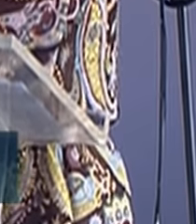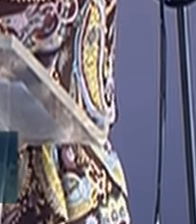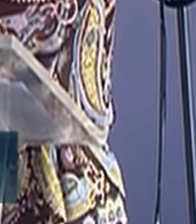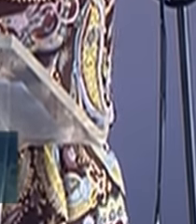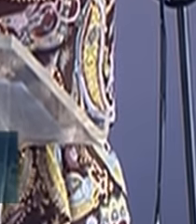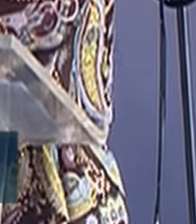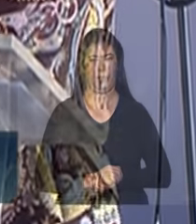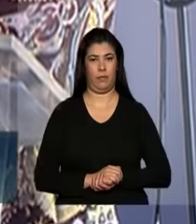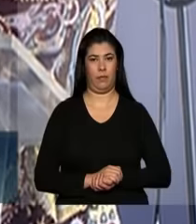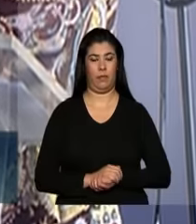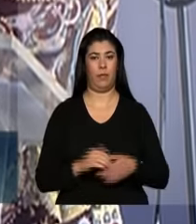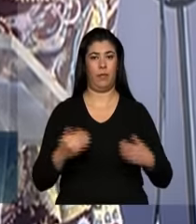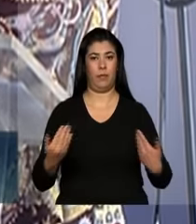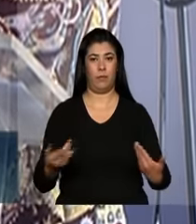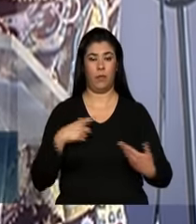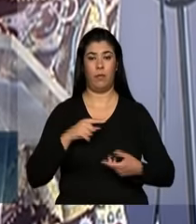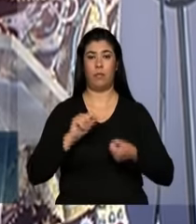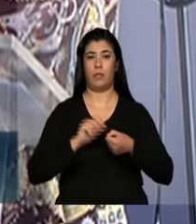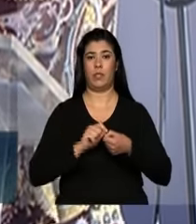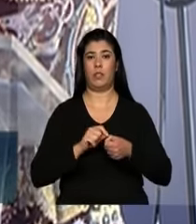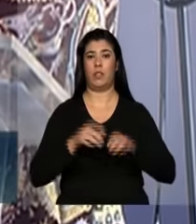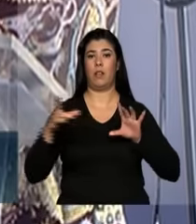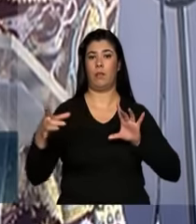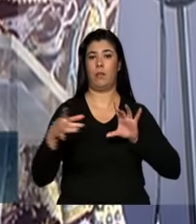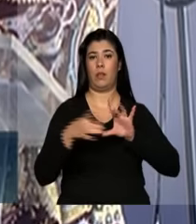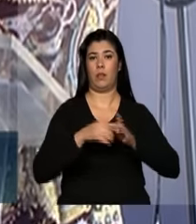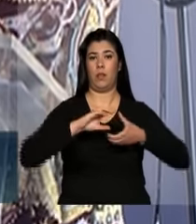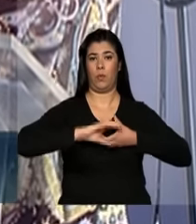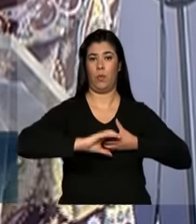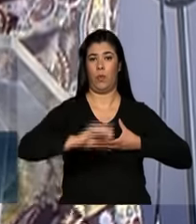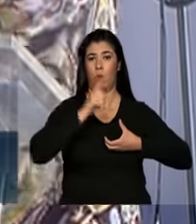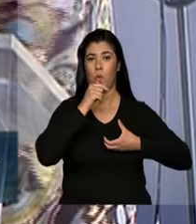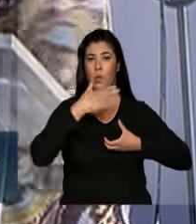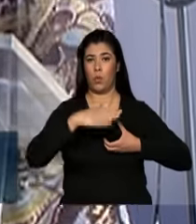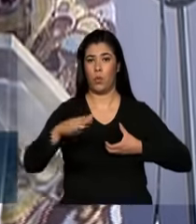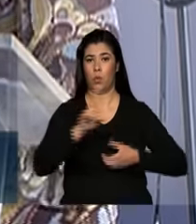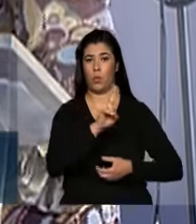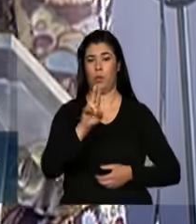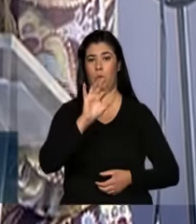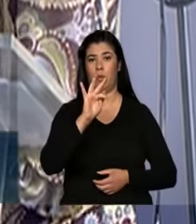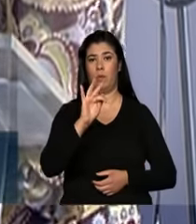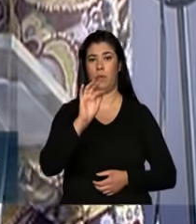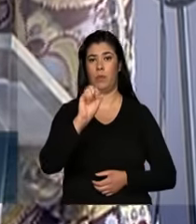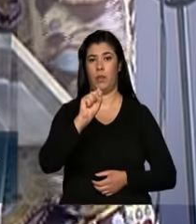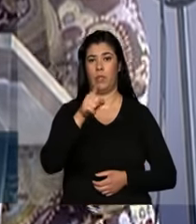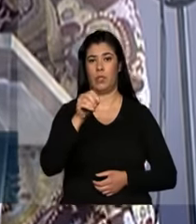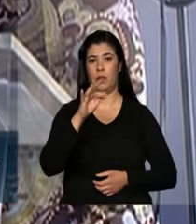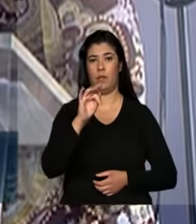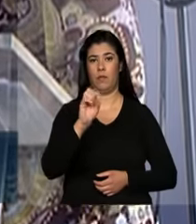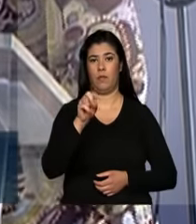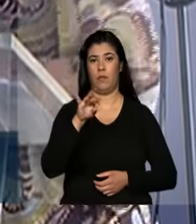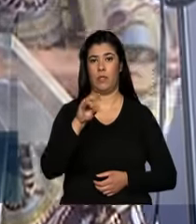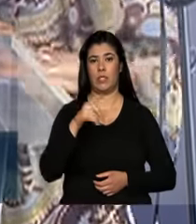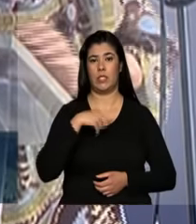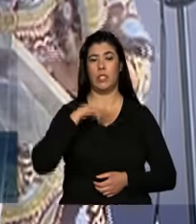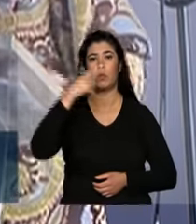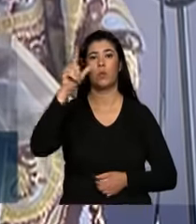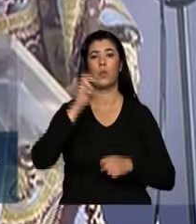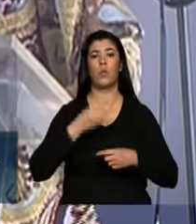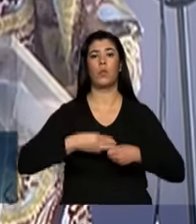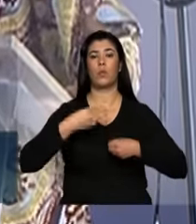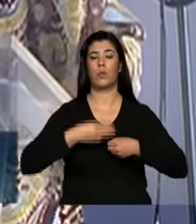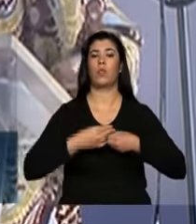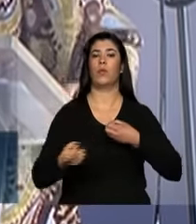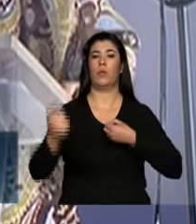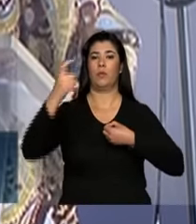eu volto aqui nessa região, não é bem aqui em Juazeiro, é um pouco mais para cima, eu